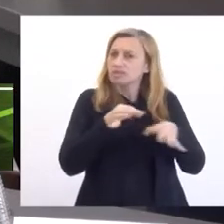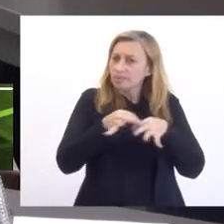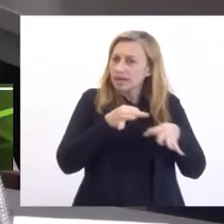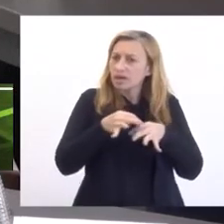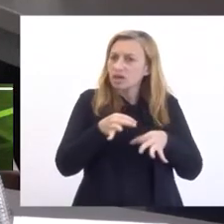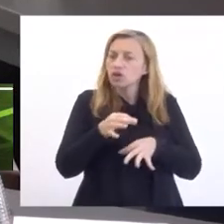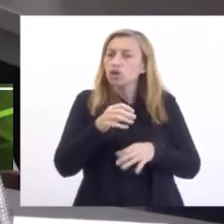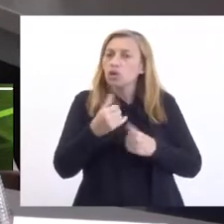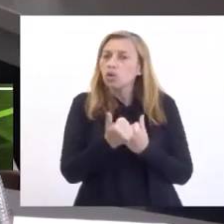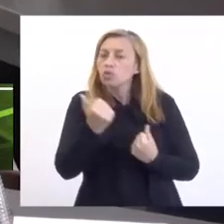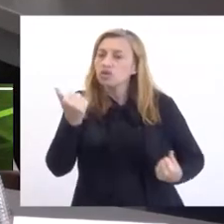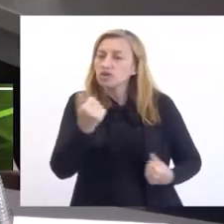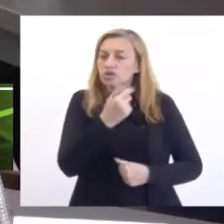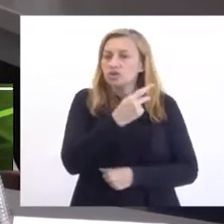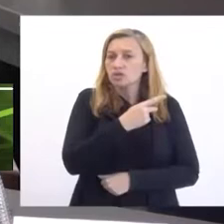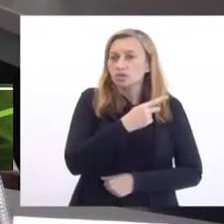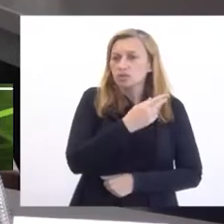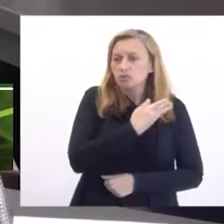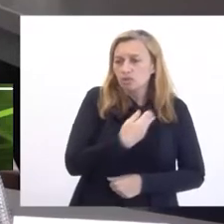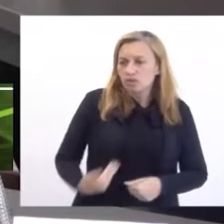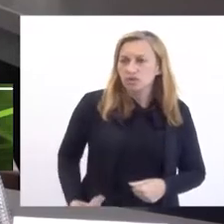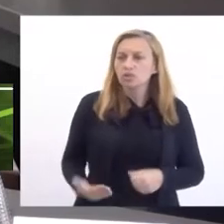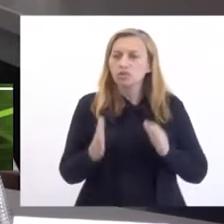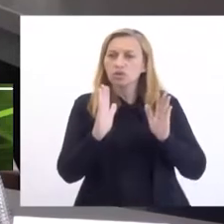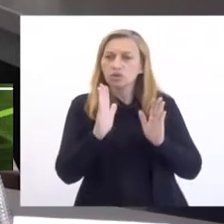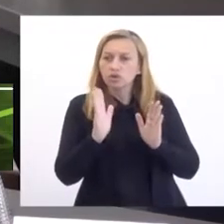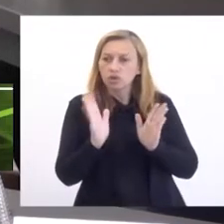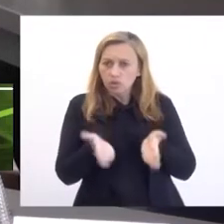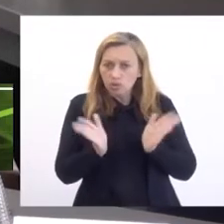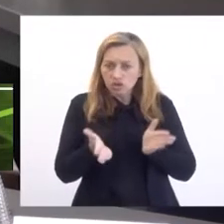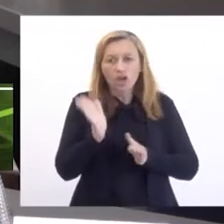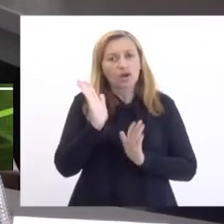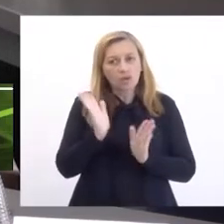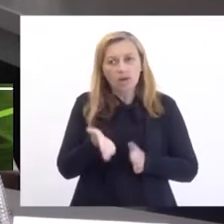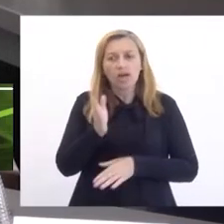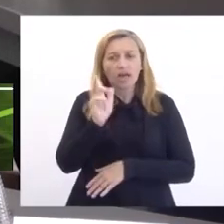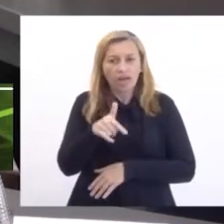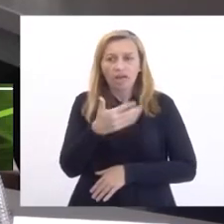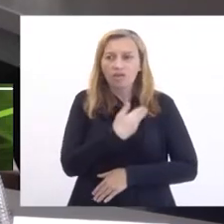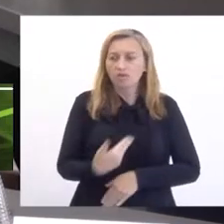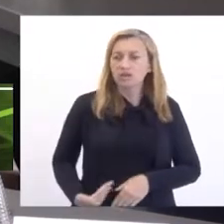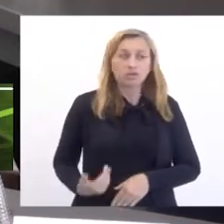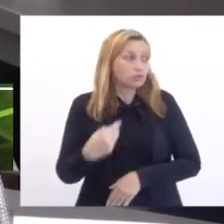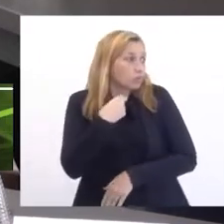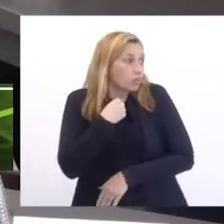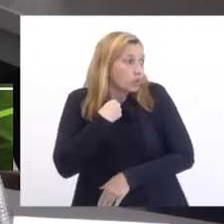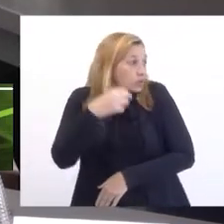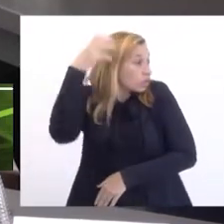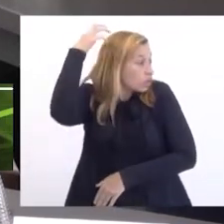O vice-governador, que hoje é o governador, não pode ser punido